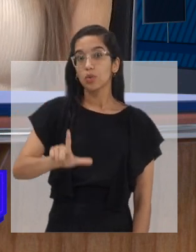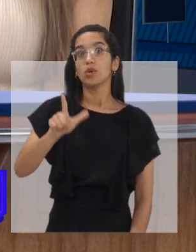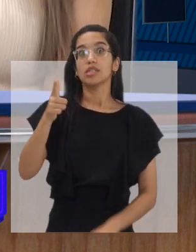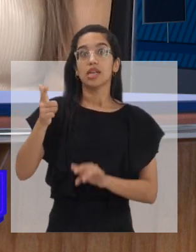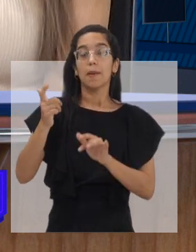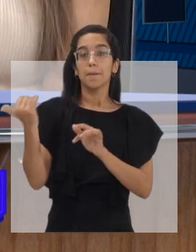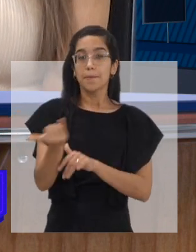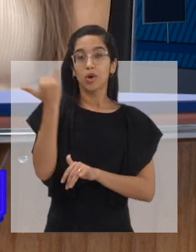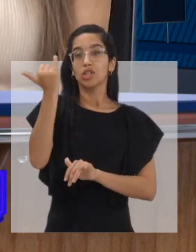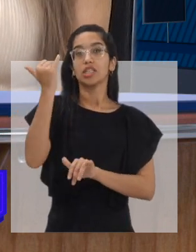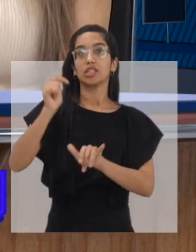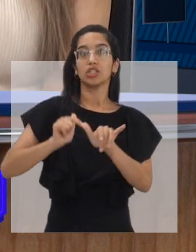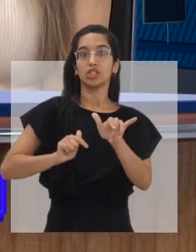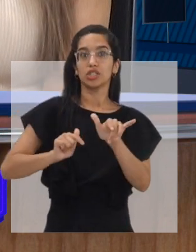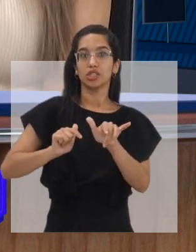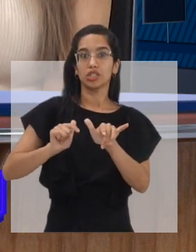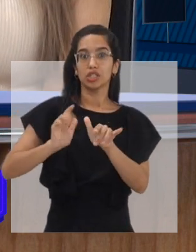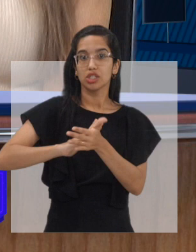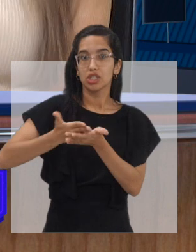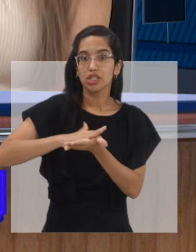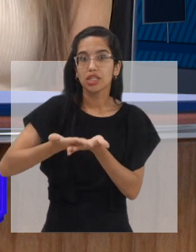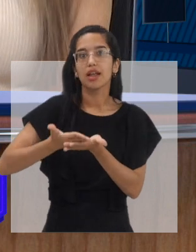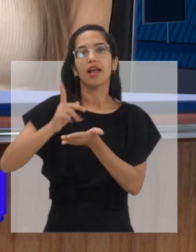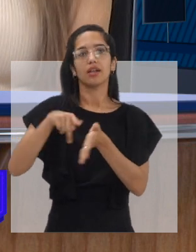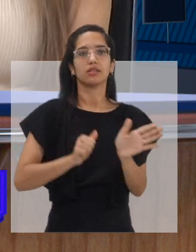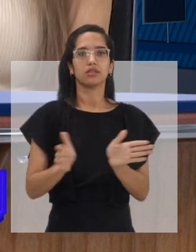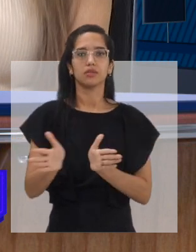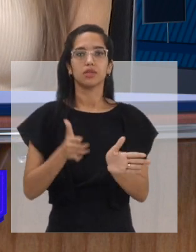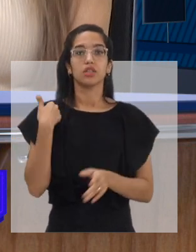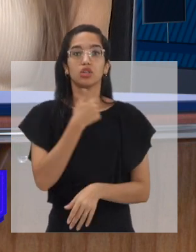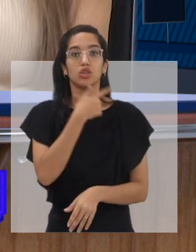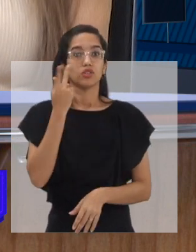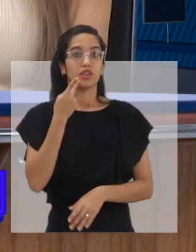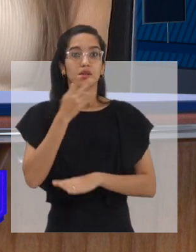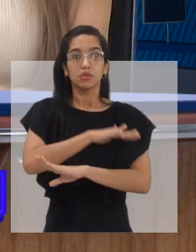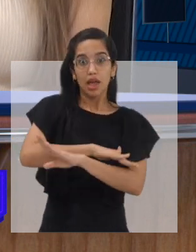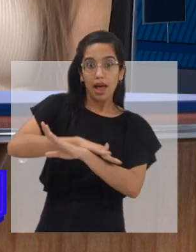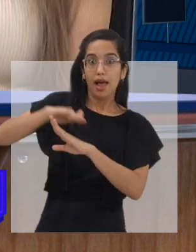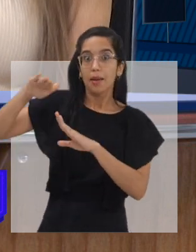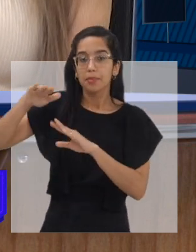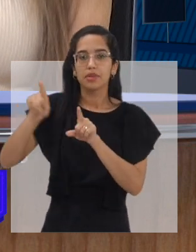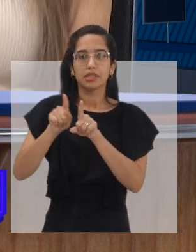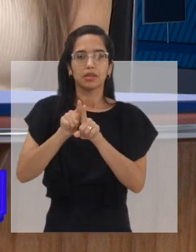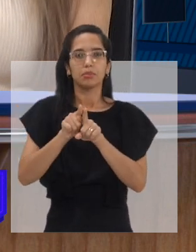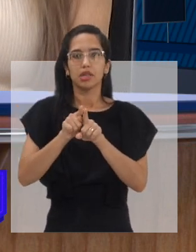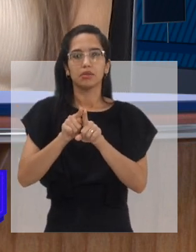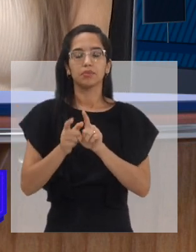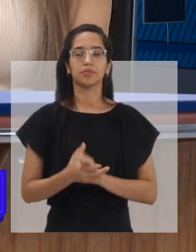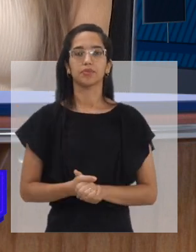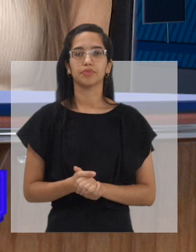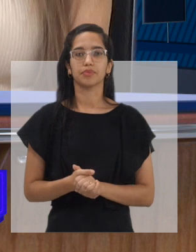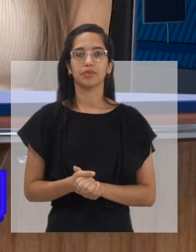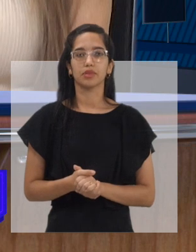Libras, isso aqui é acessibilidade. Quando nós falamos da rampa, também é acessibilidade, o piso estático também é acessibilidade.